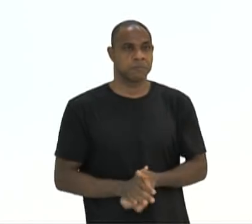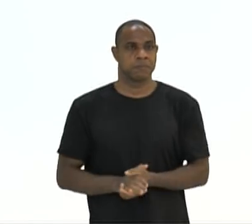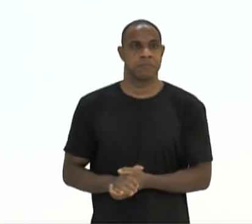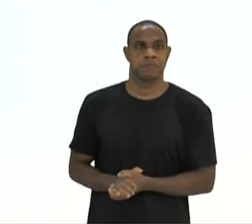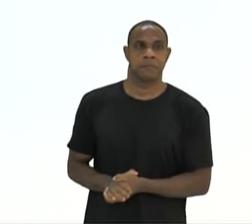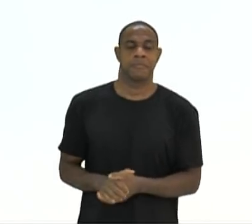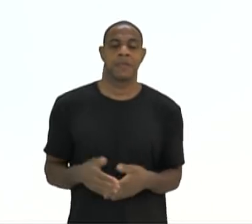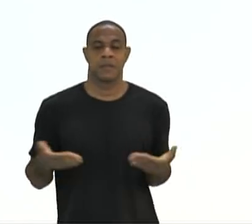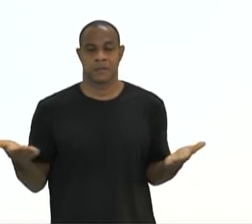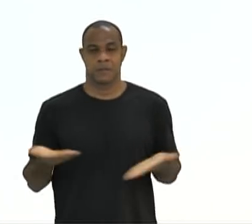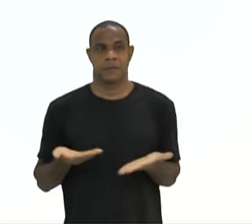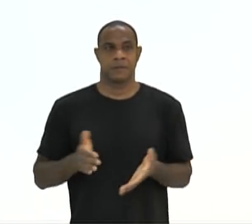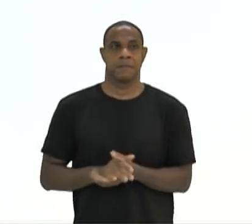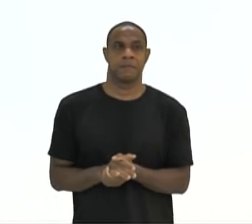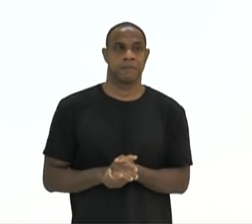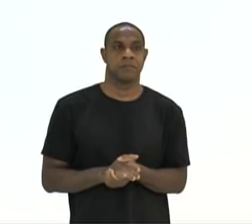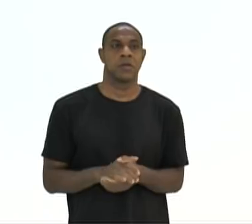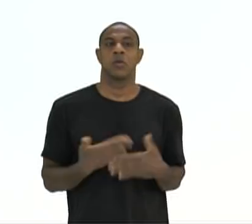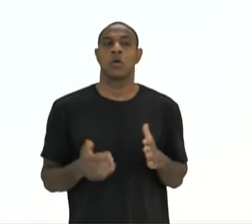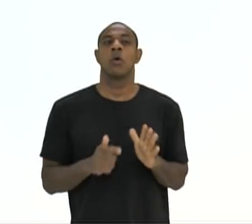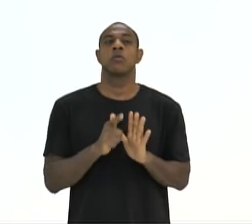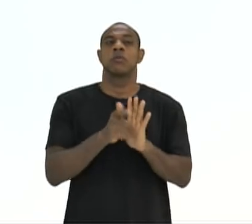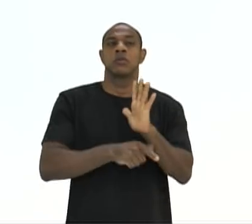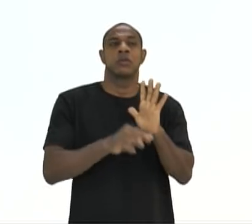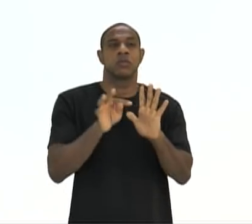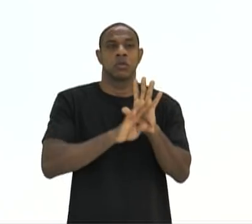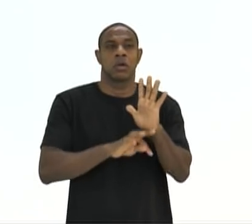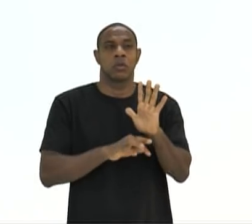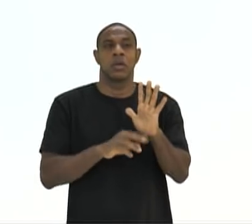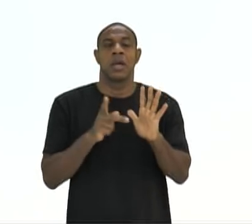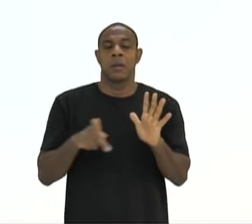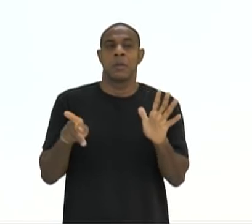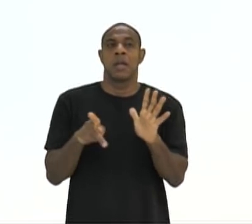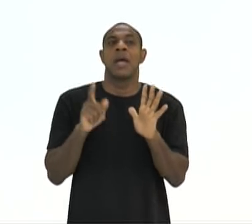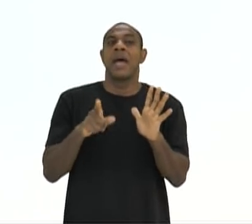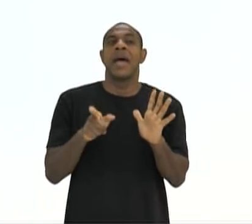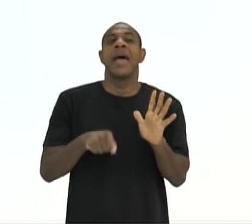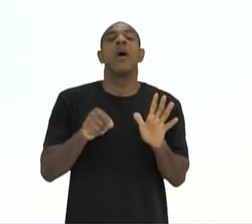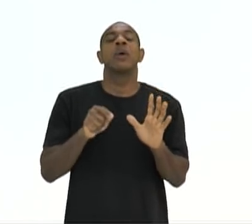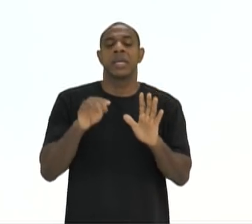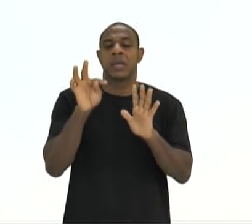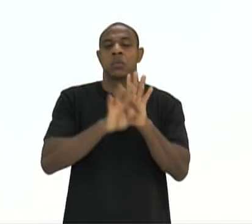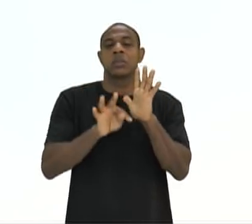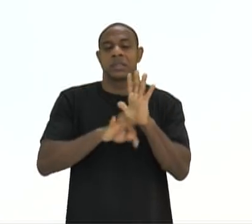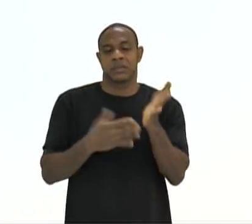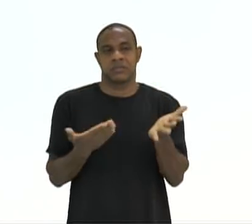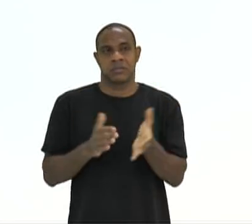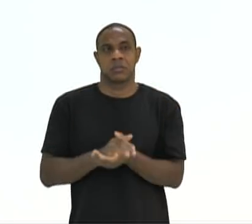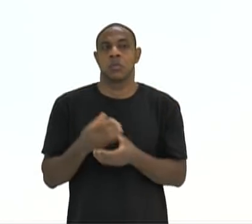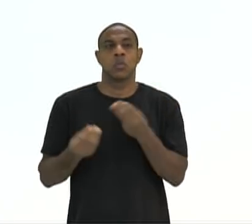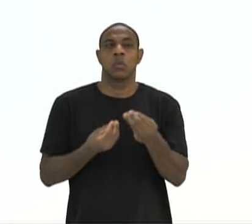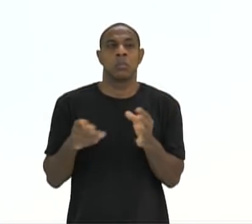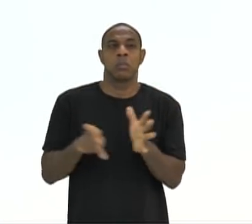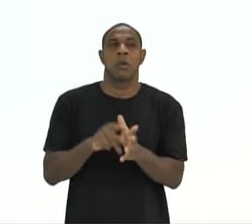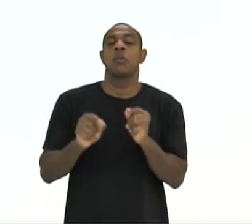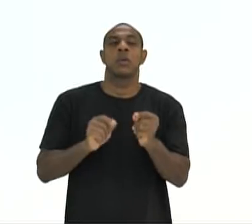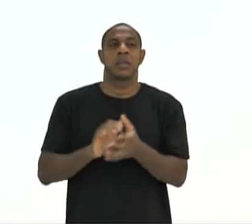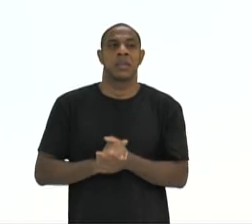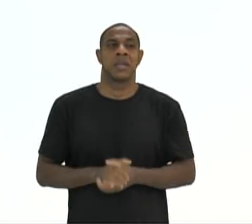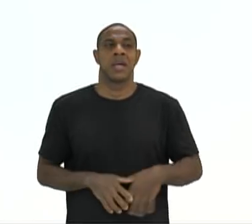E agora, a que gênero textual pertence o texto que acabamos de ler? Alternativa A, dissertativo ou